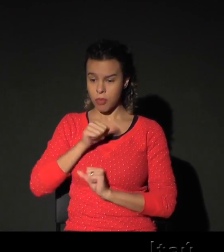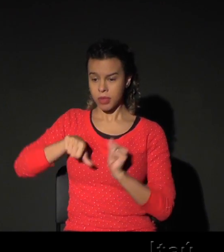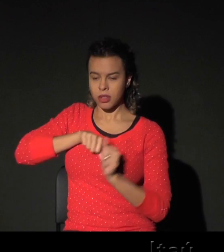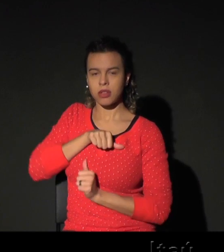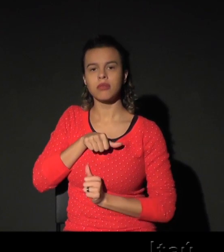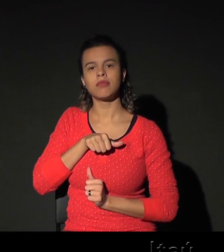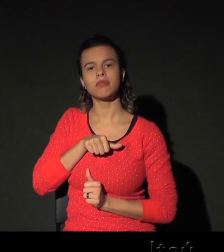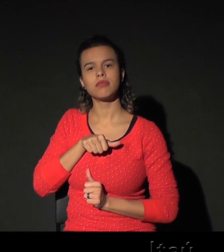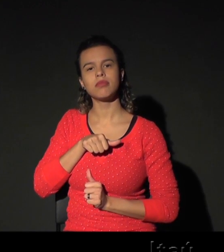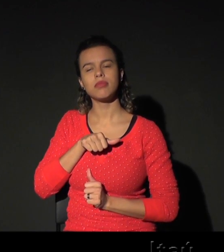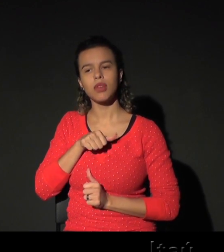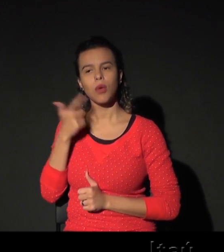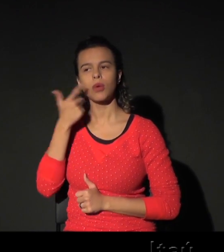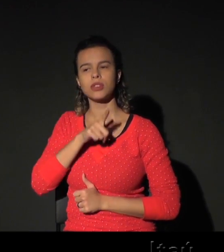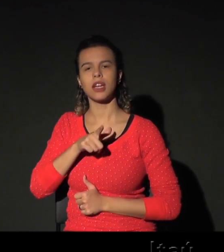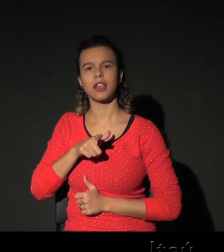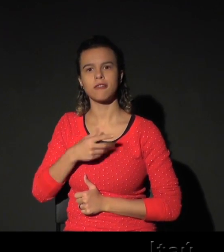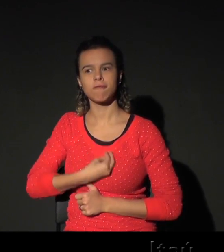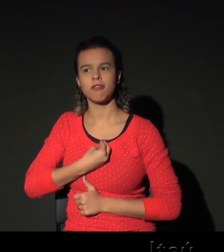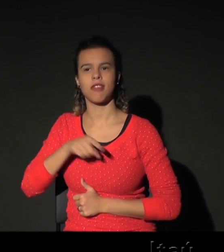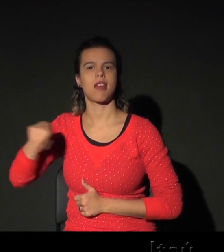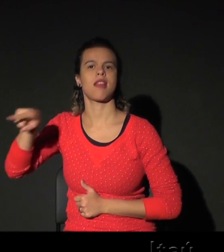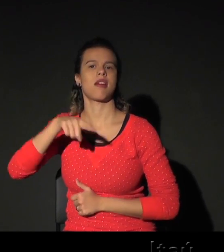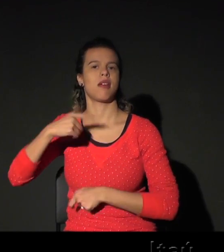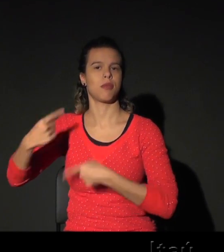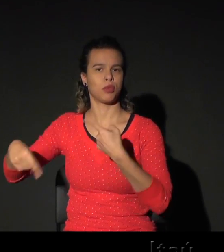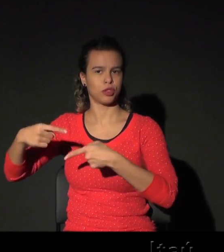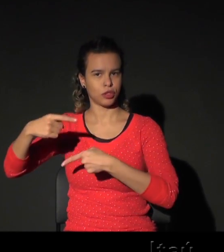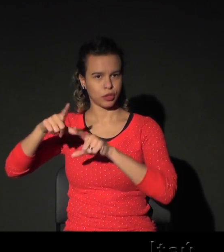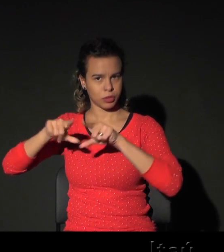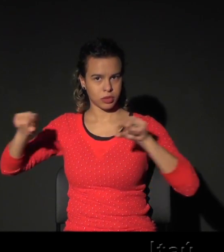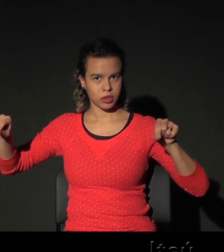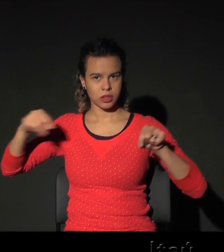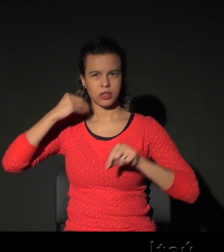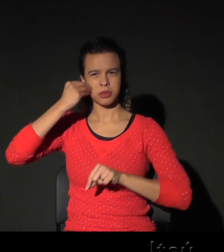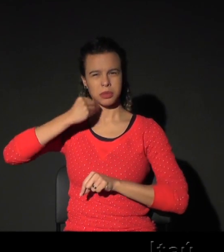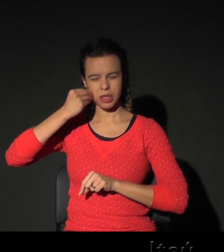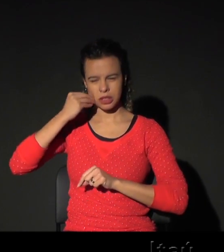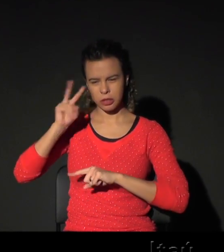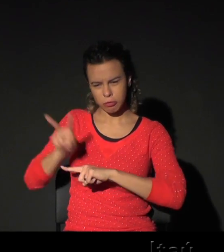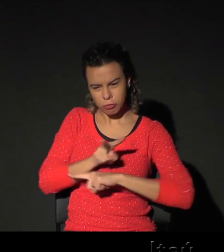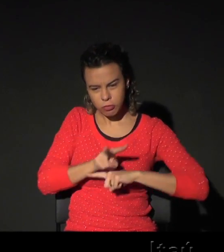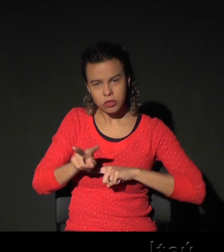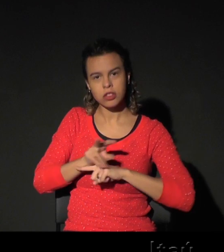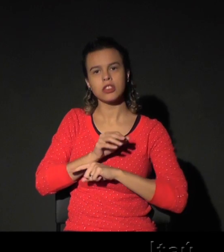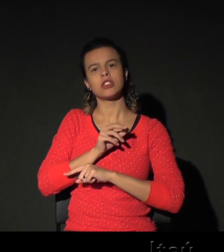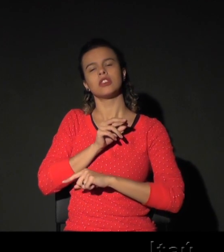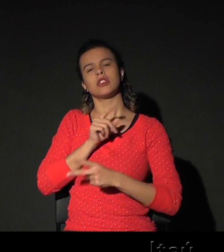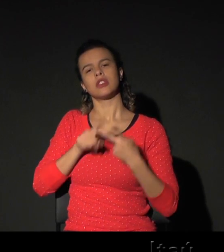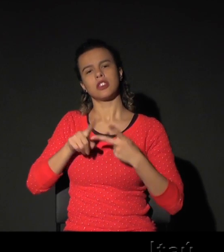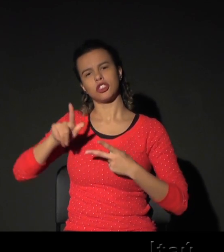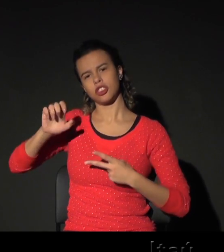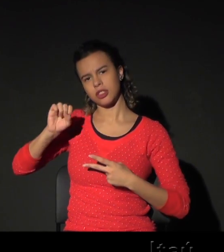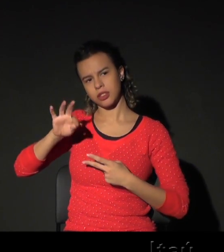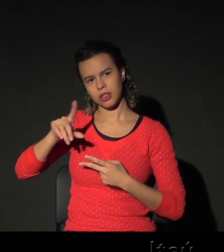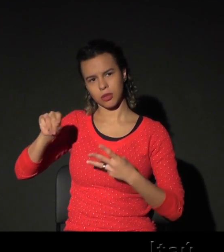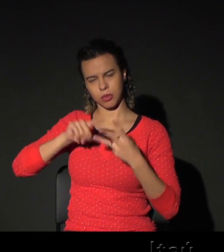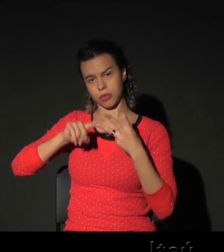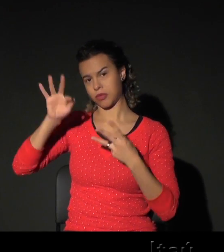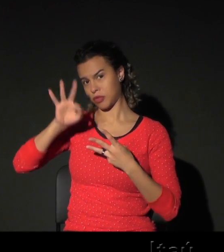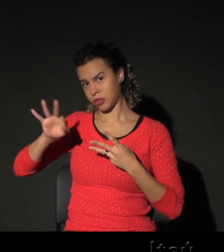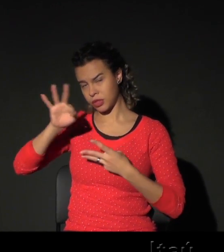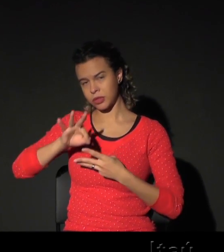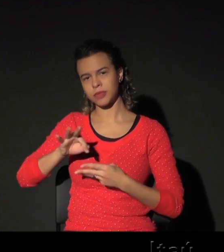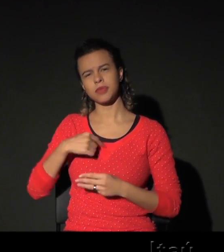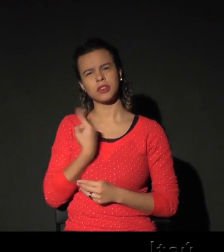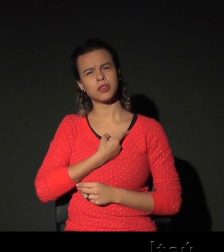sobreviver nesse eh ambiente né nessas experiências de gestão da própria experiência da Universidade né